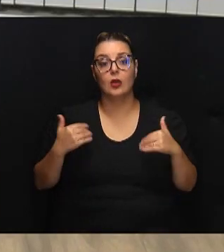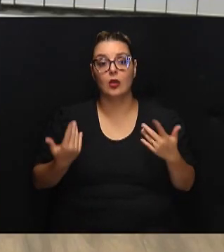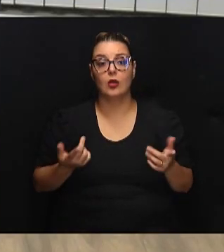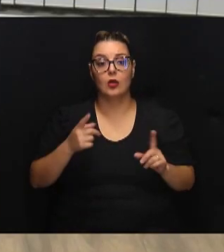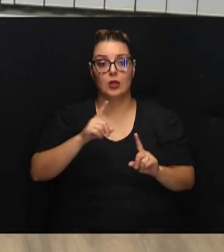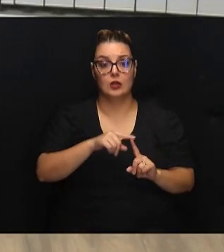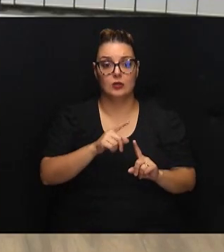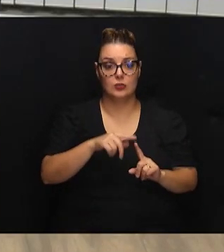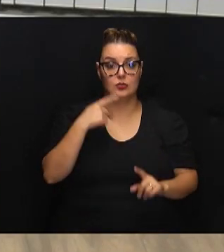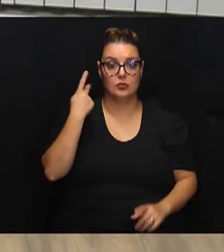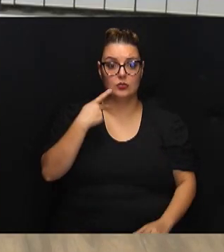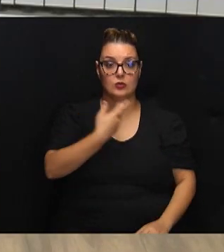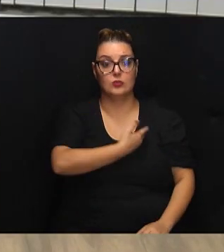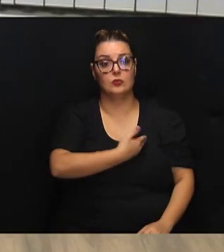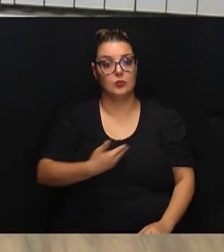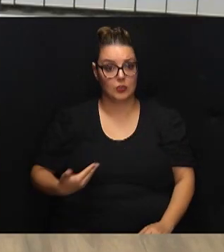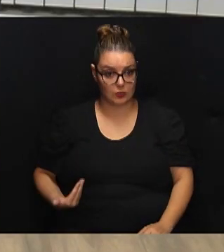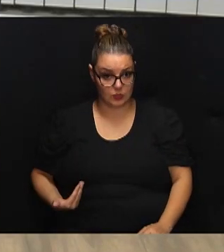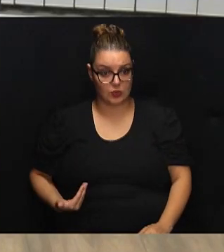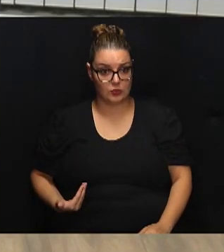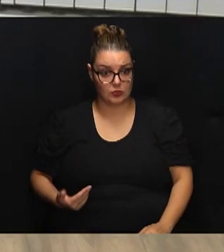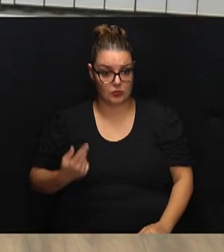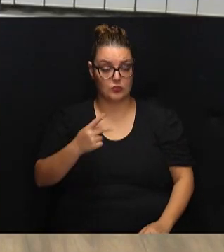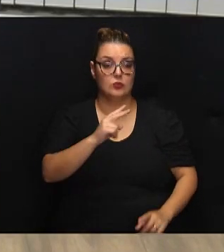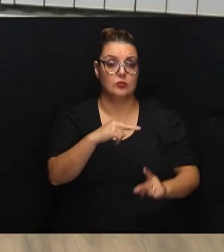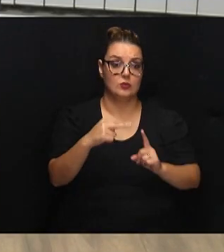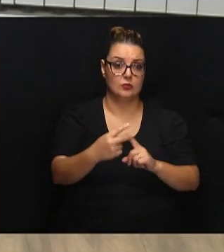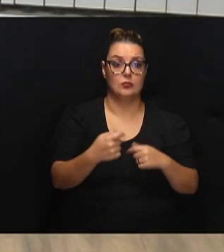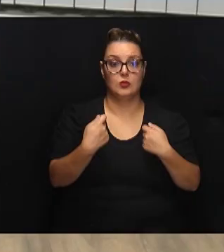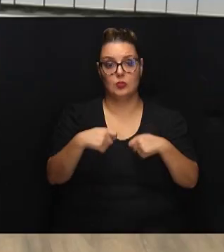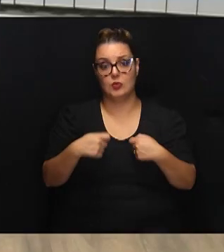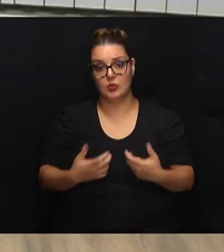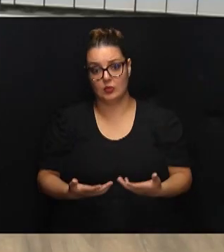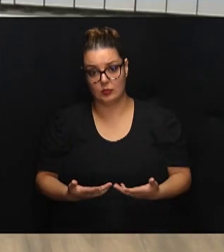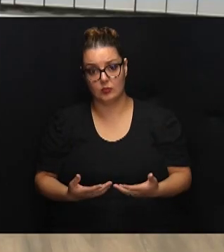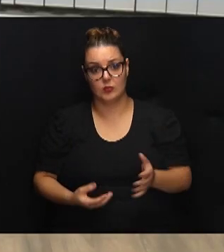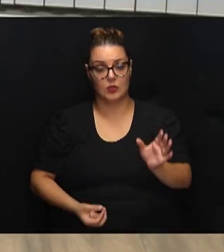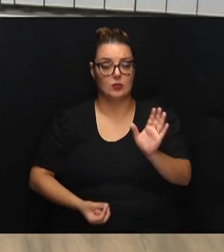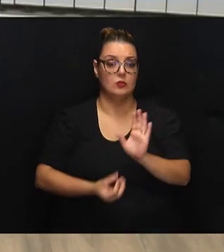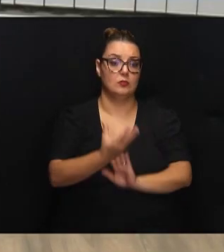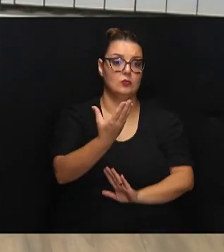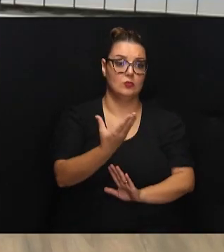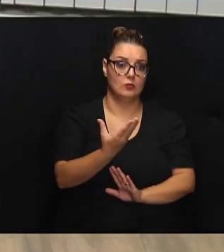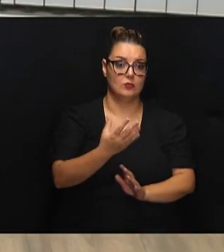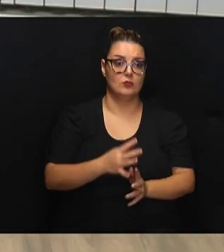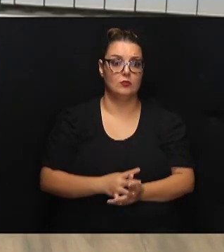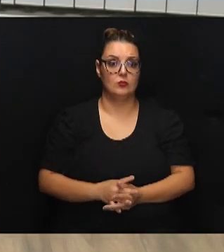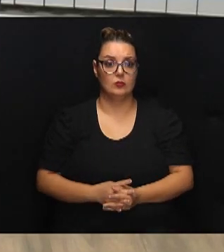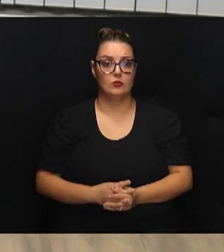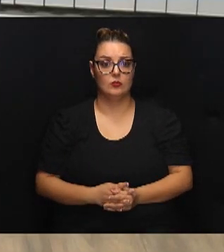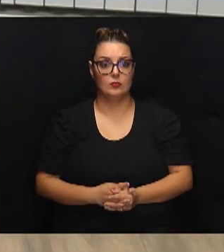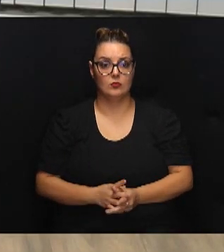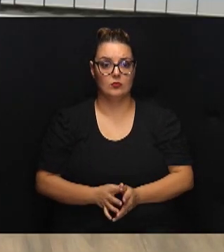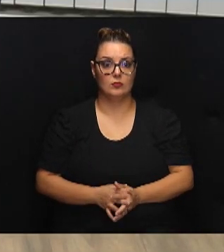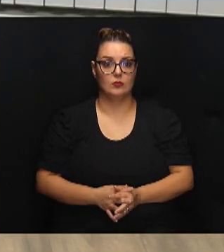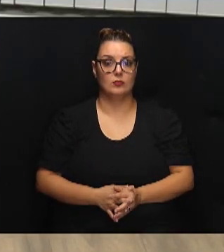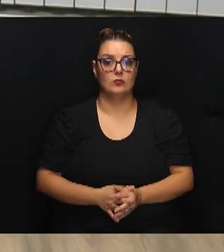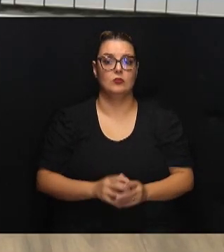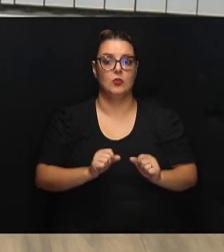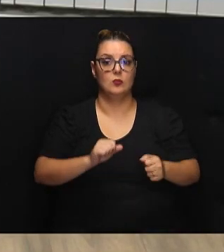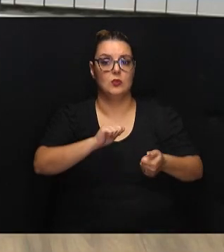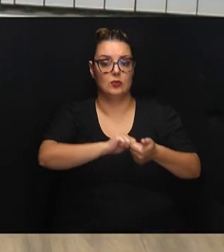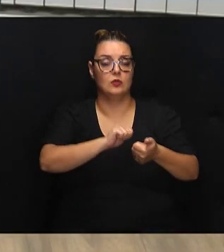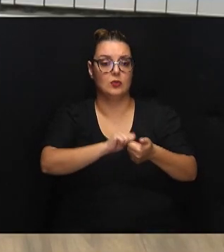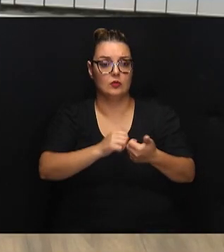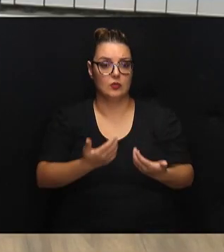de políticas públicas, no seu ponto de vista, deveriam ser criadas para poder qualificar